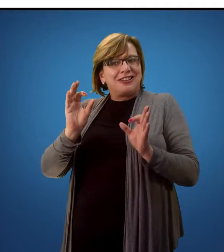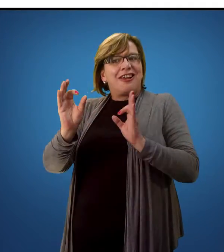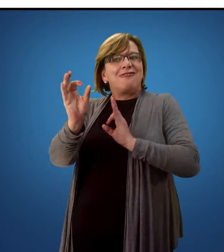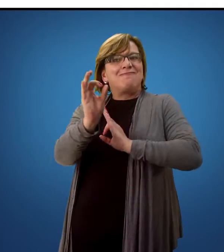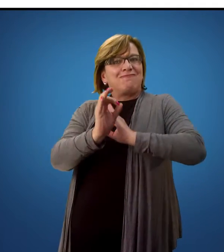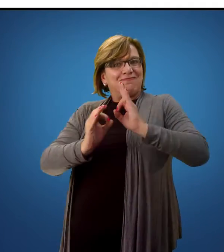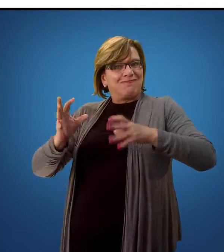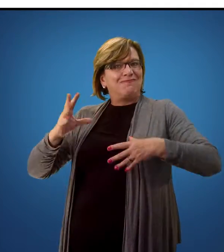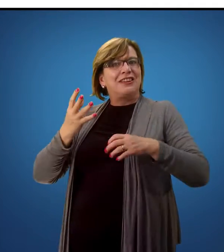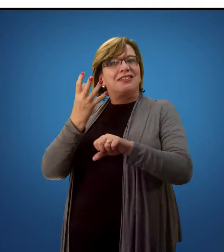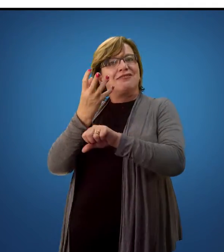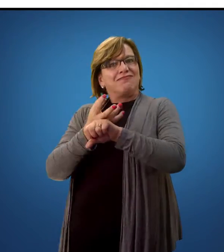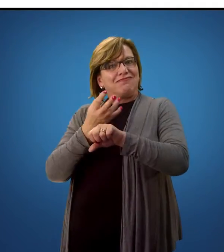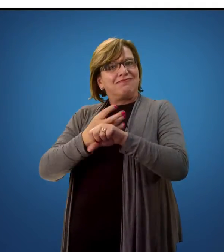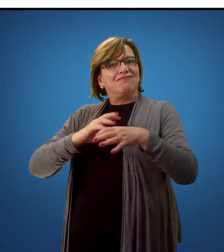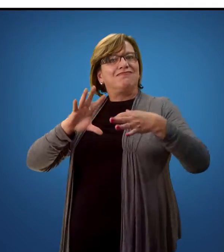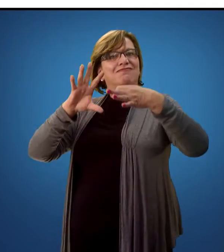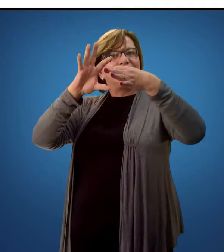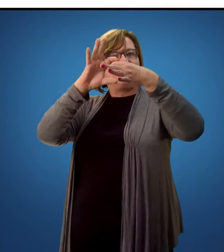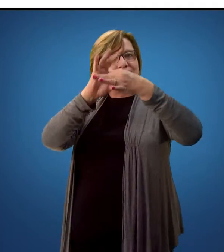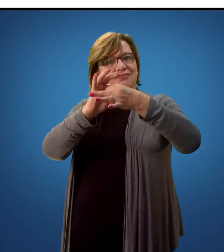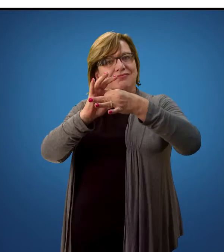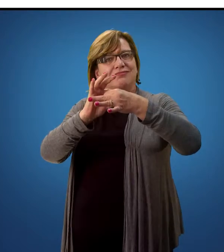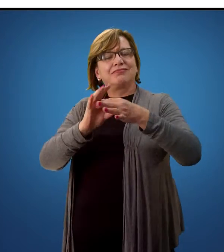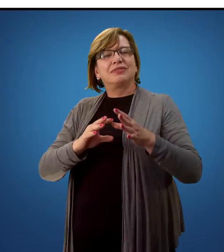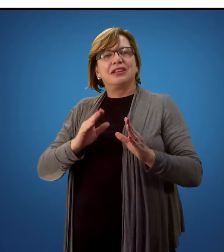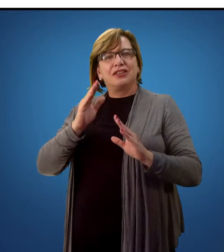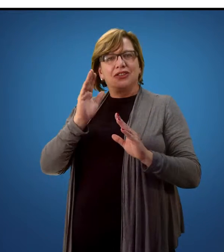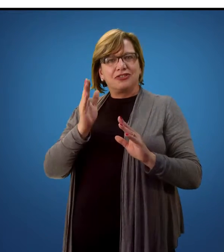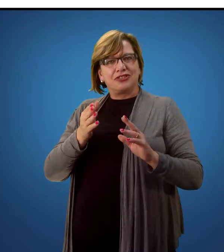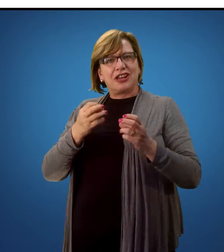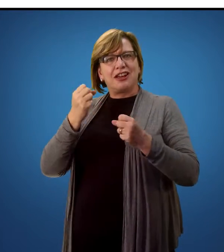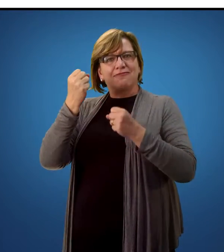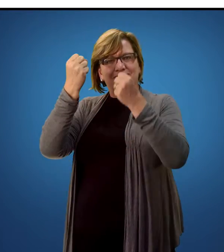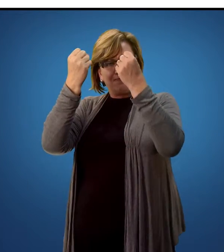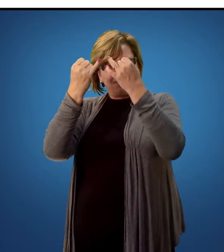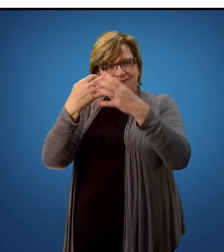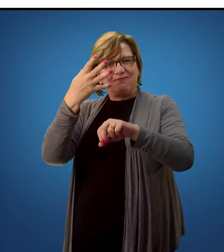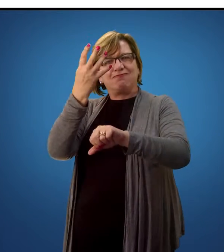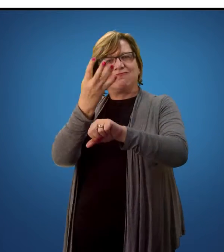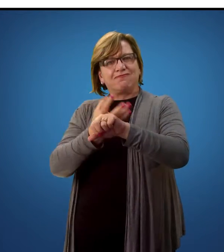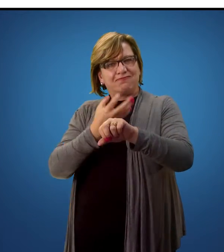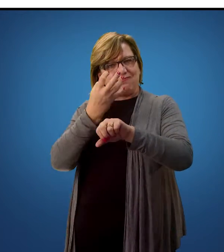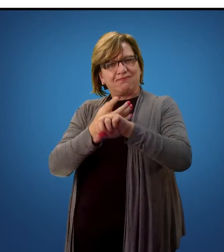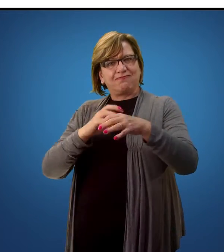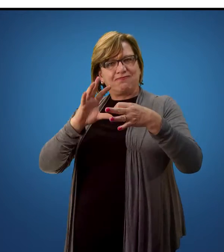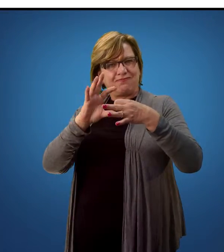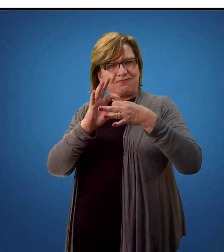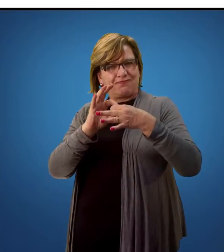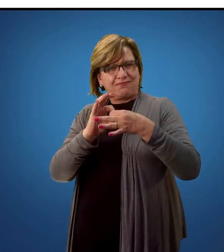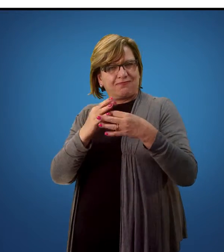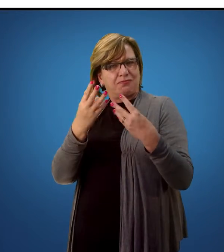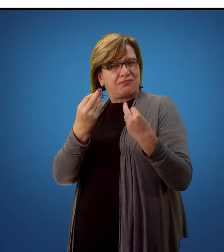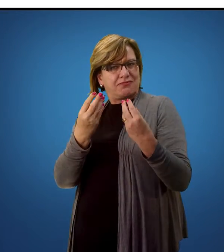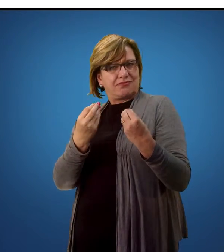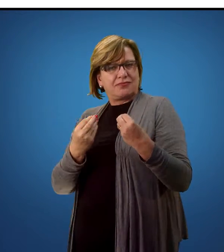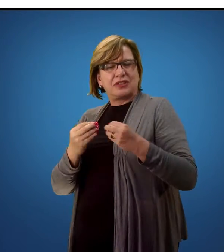interdisciplinaridade está preparada né quando falamos de interdisciplinaridade pole disciplinaridade